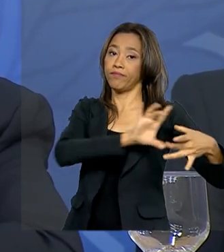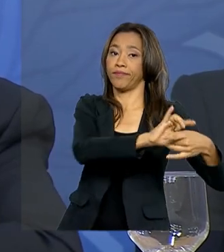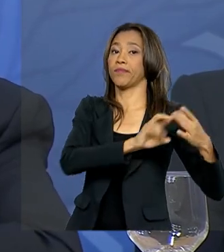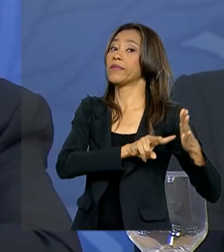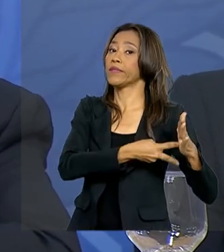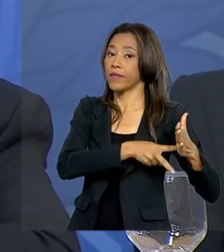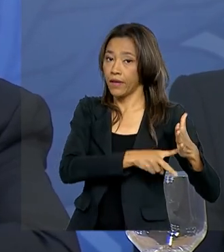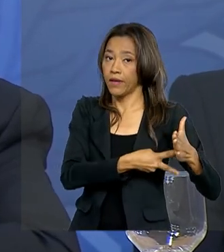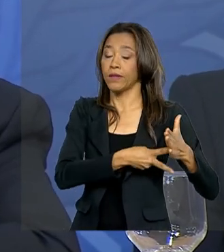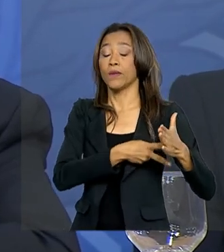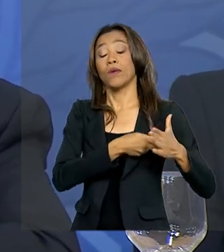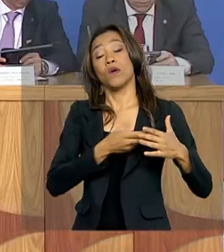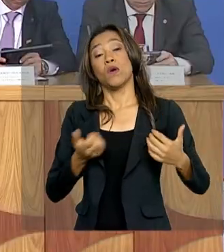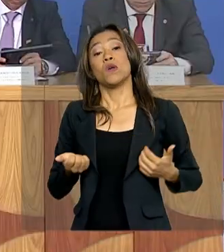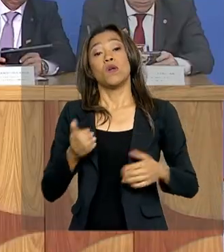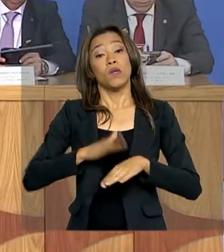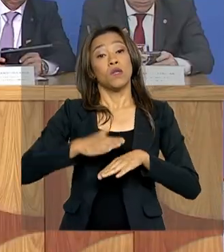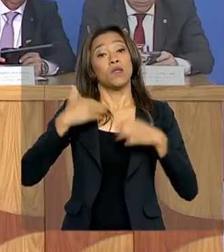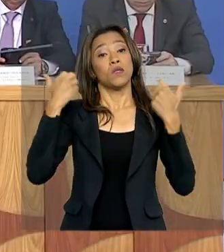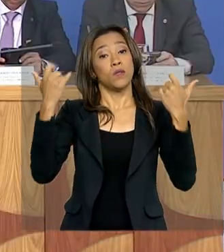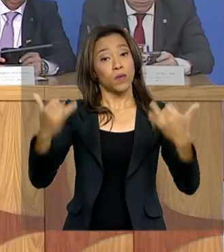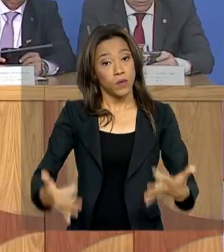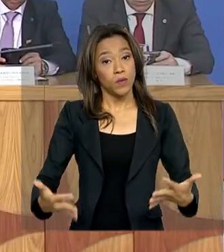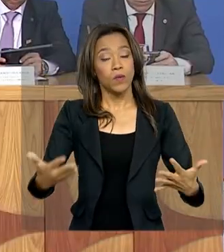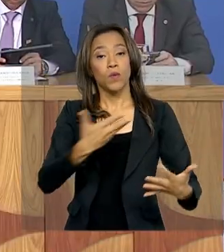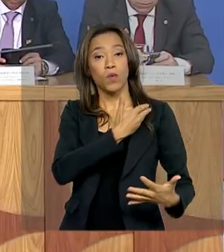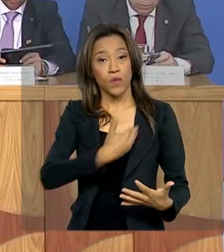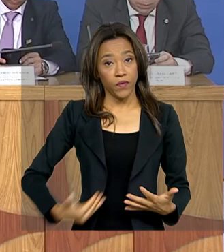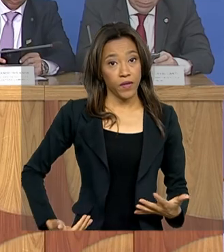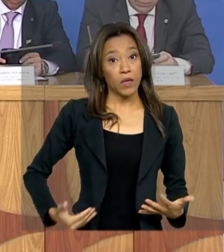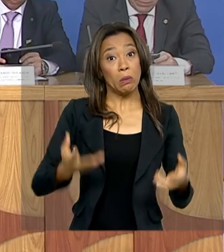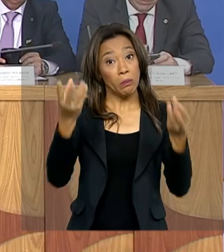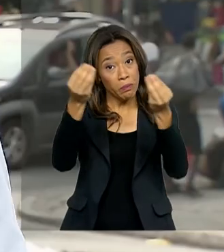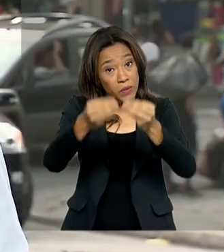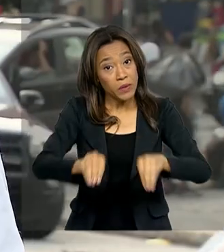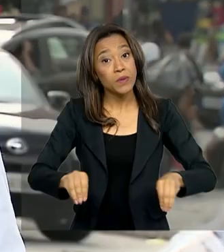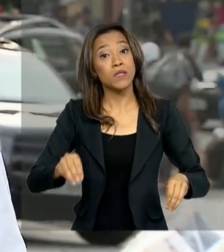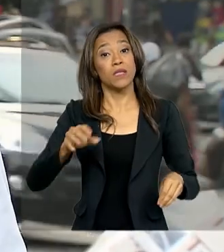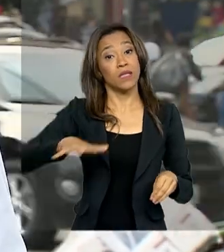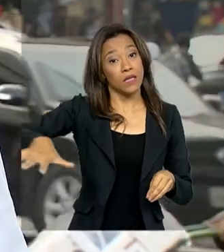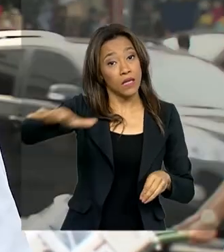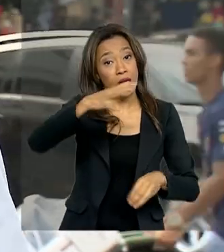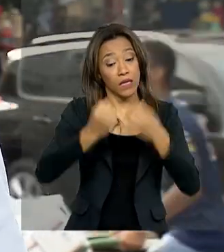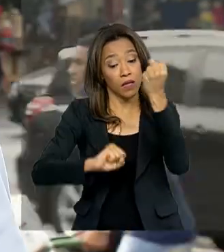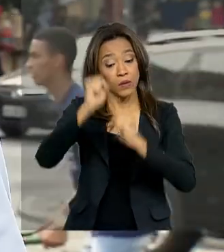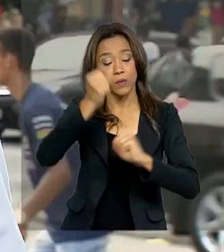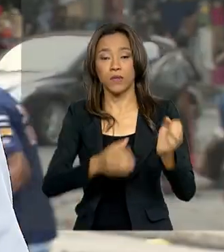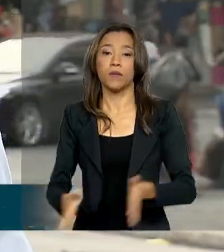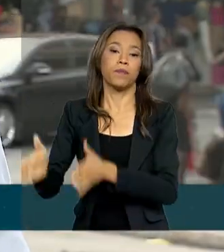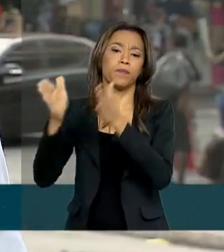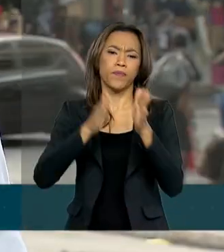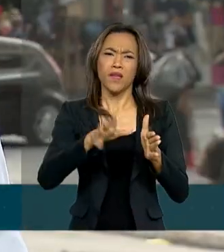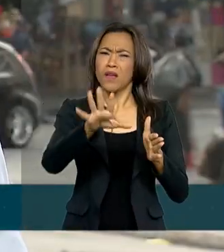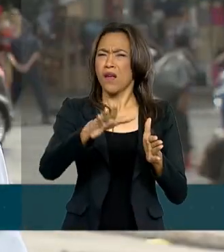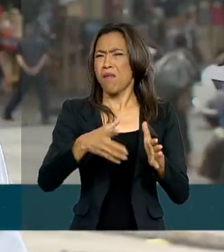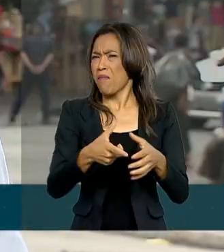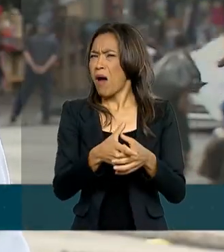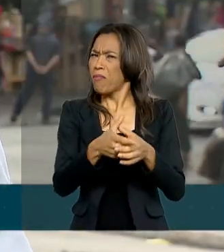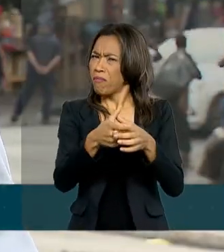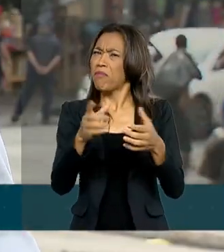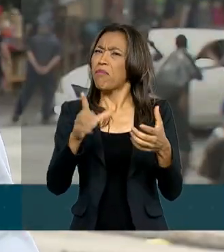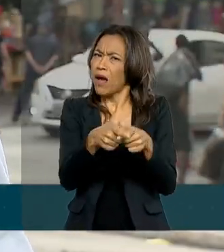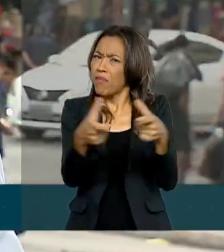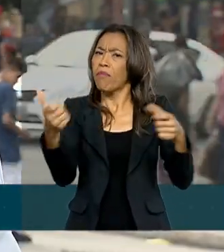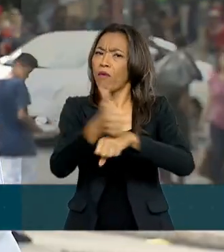segundo o governo, prejudica a produtividade, principalmente da indústria. Trabalhar aos domingos já é realidade para muitos profissionais,